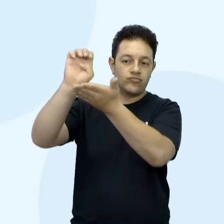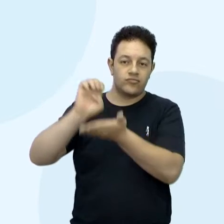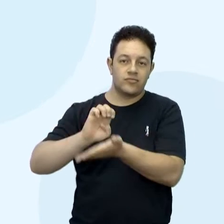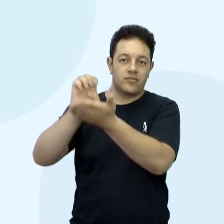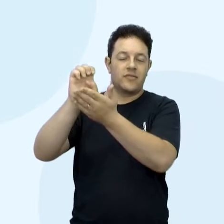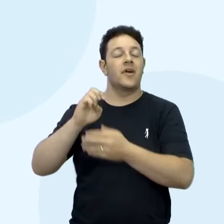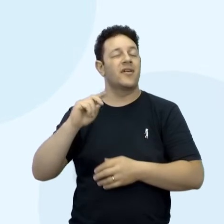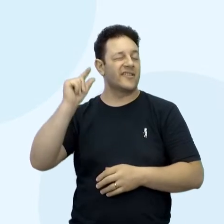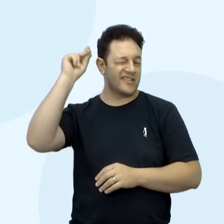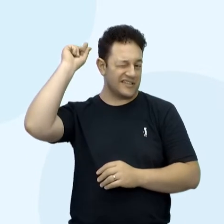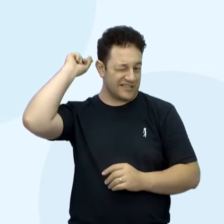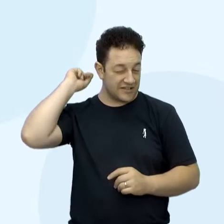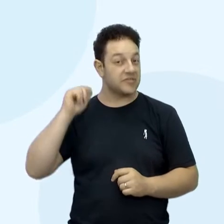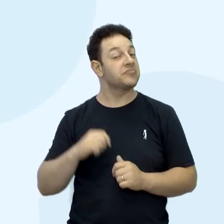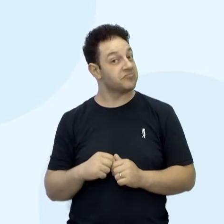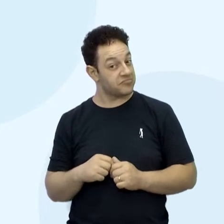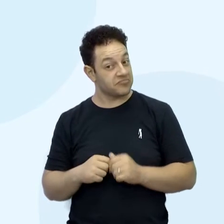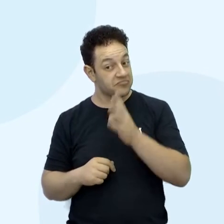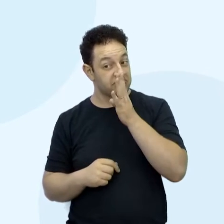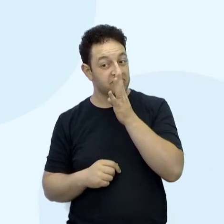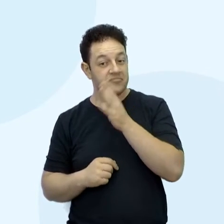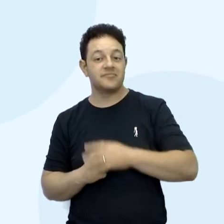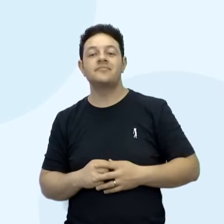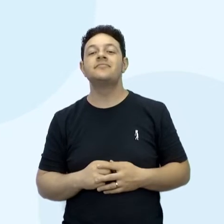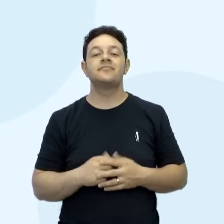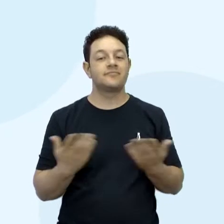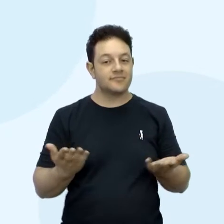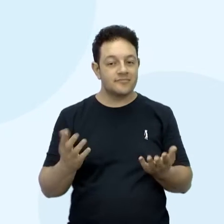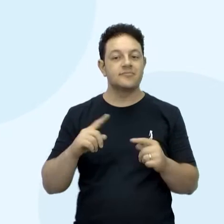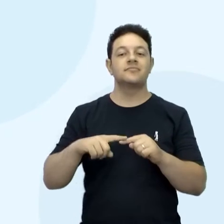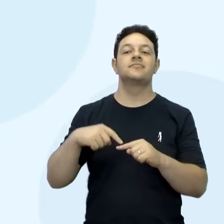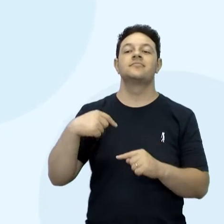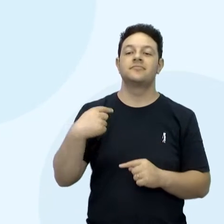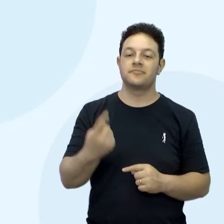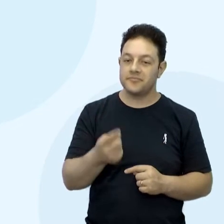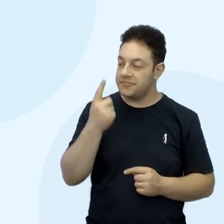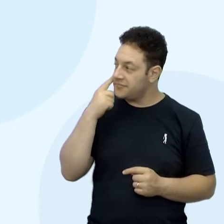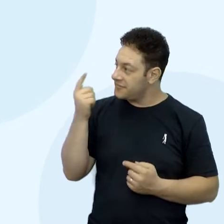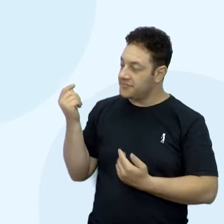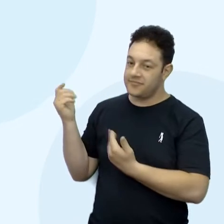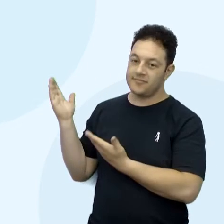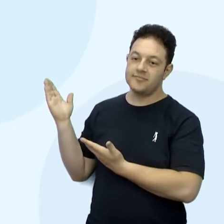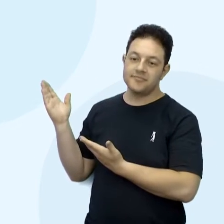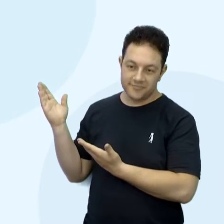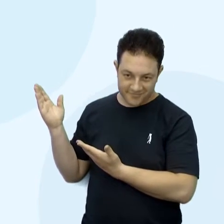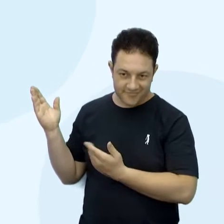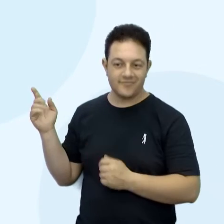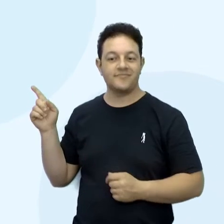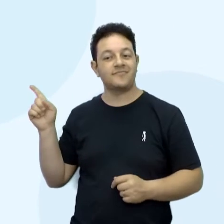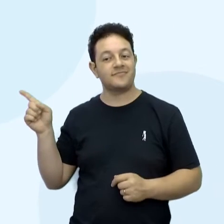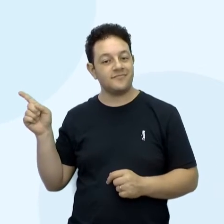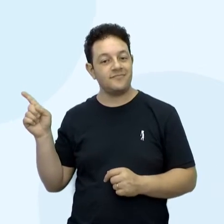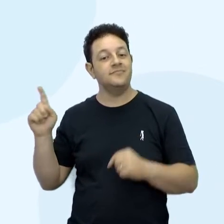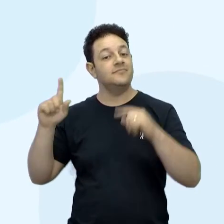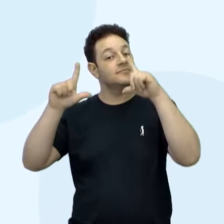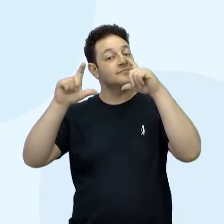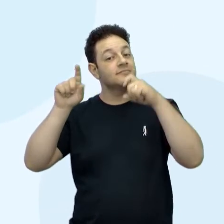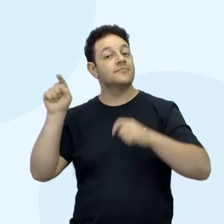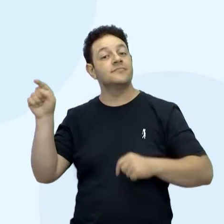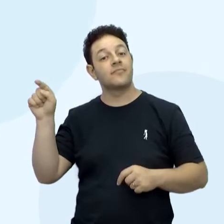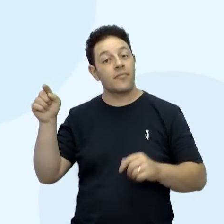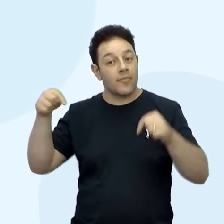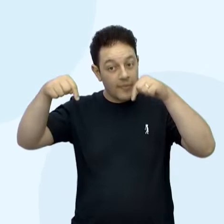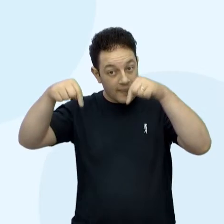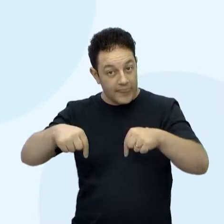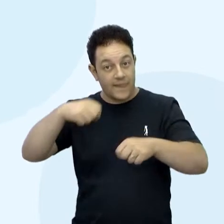tá? Bem interessante, né? Vamos avançar. Aqui nós já temos, né, a fotografia. Nós já temos a